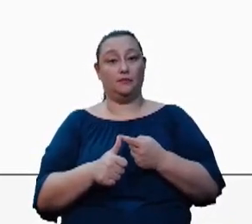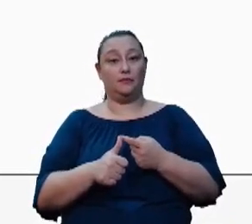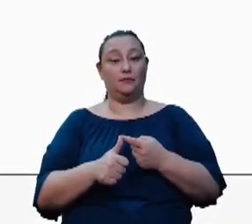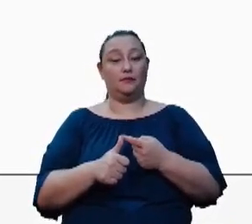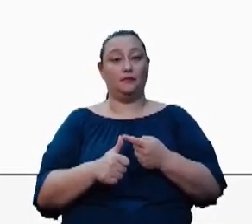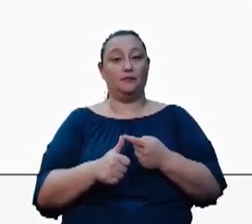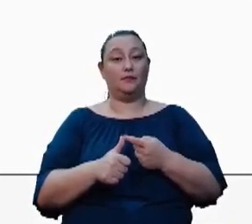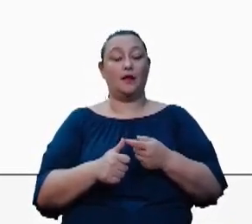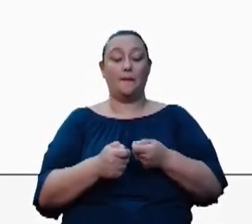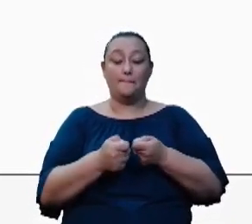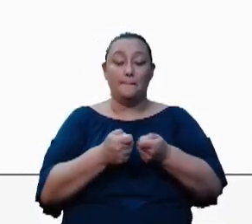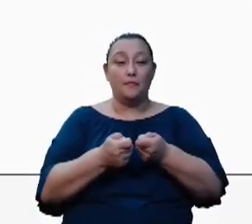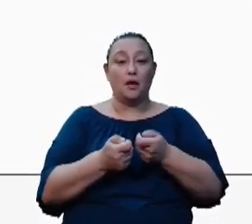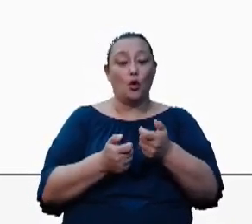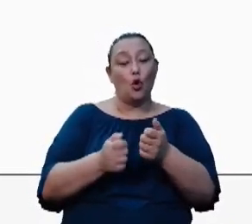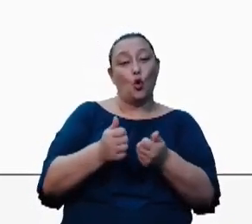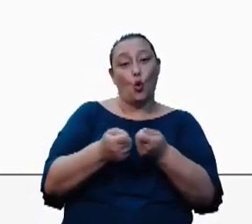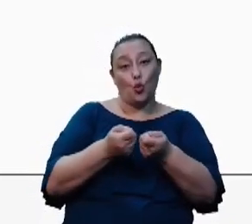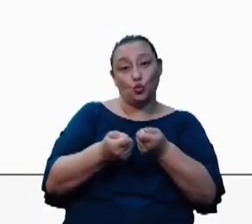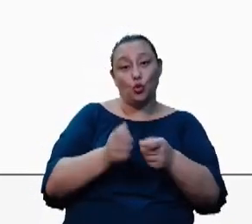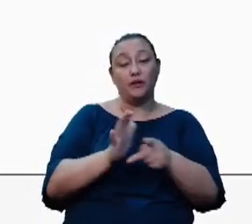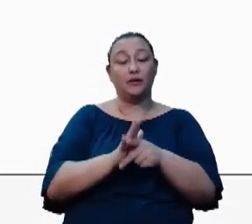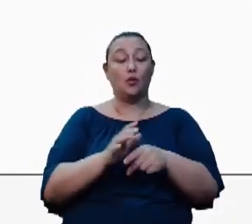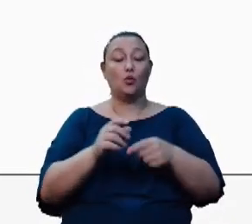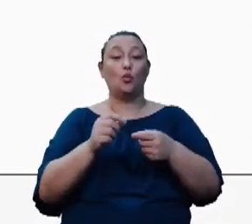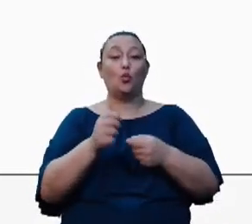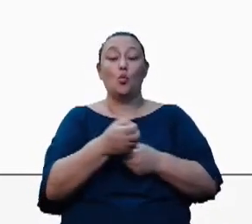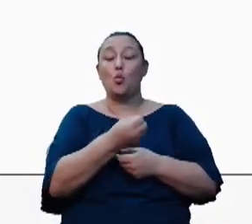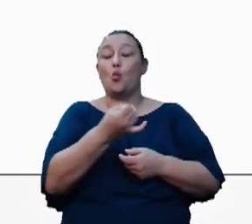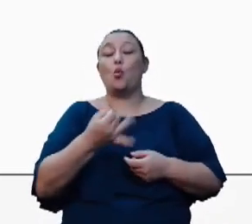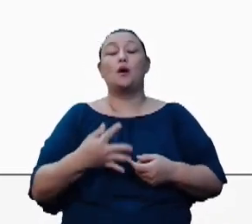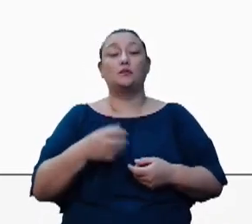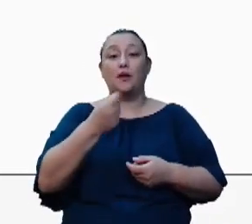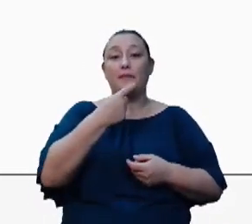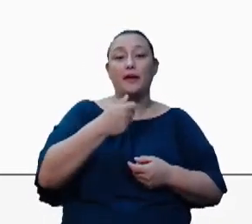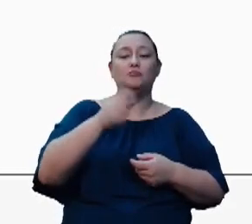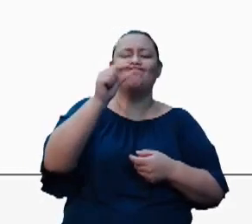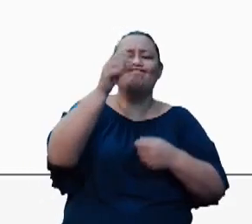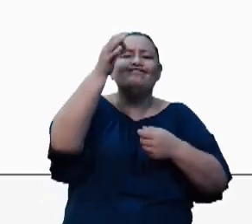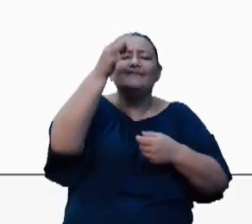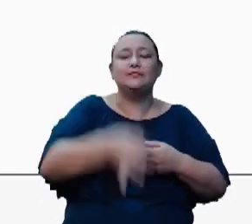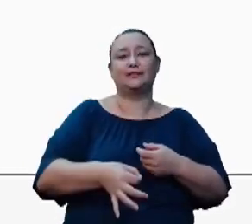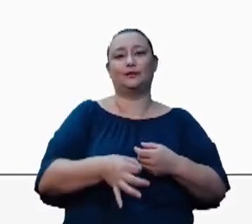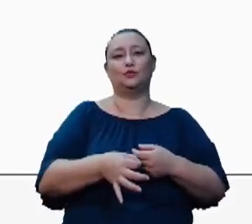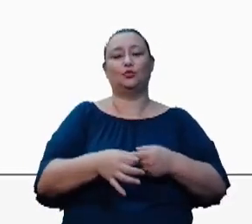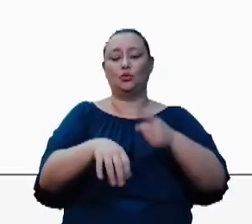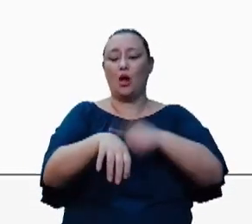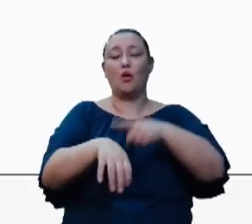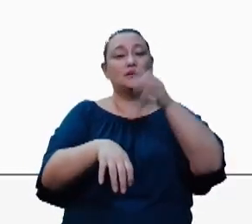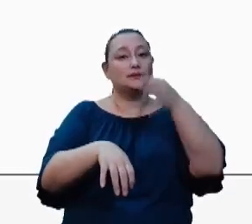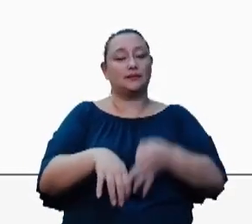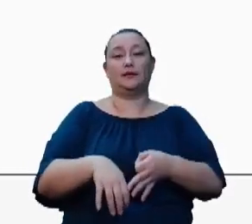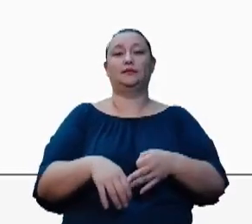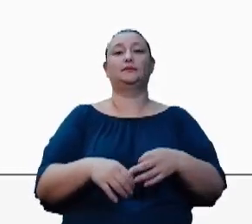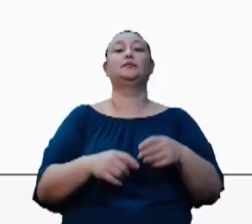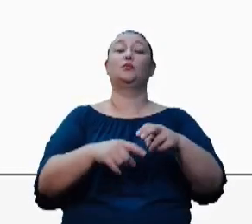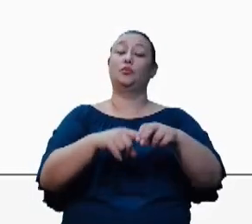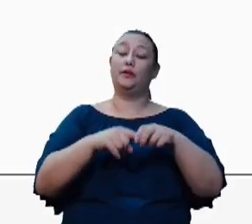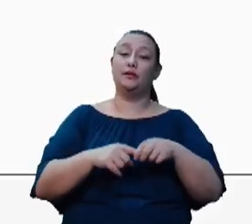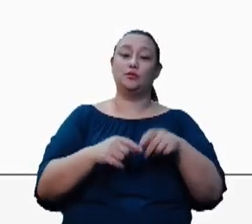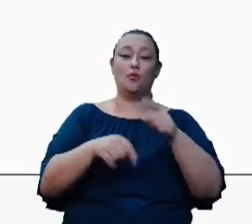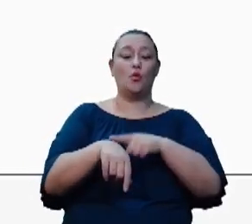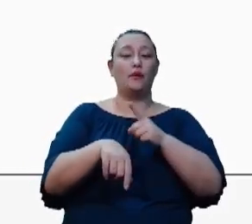infusão programável e a dosagem precisa do fármaco. Isso permite programar para regular o